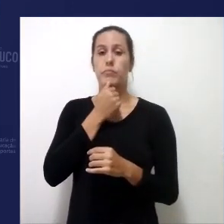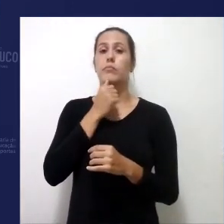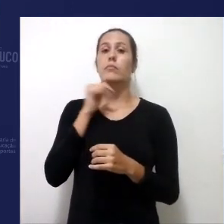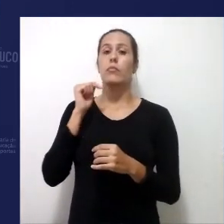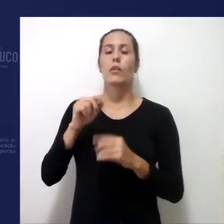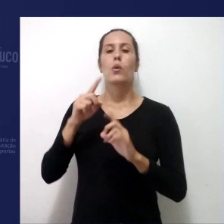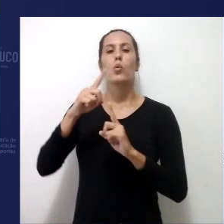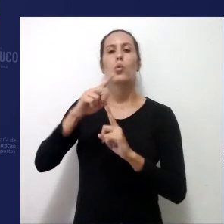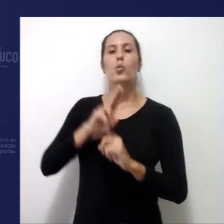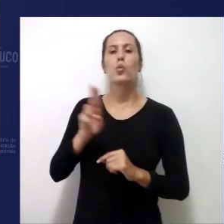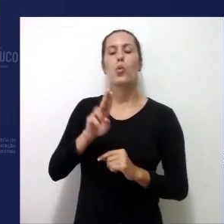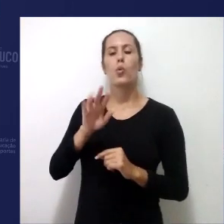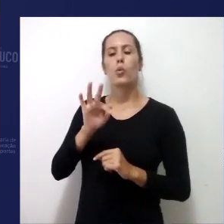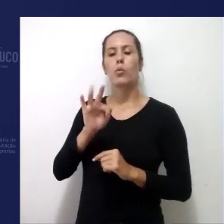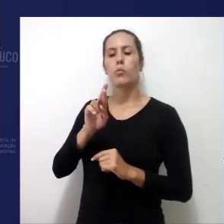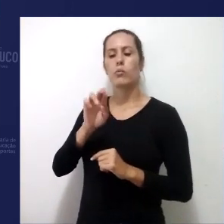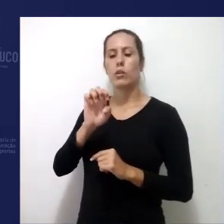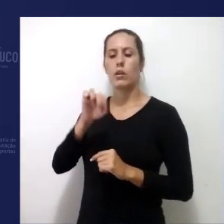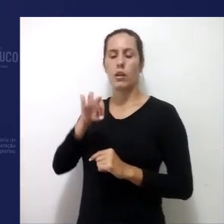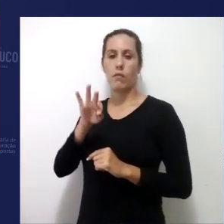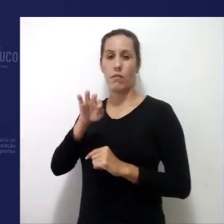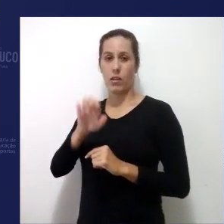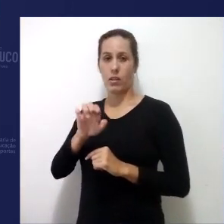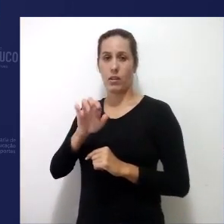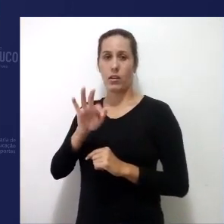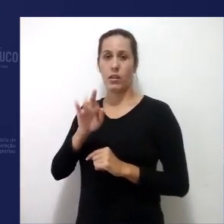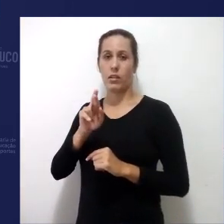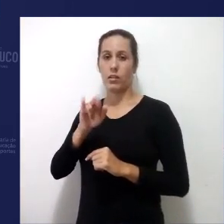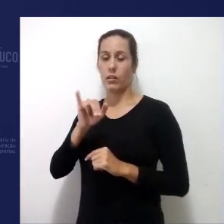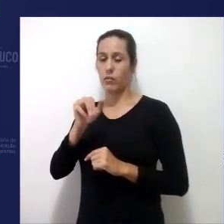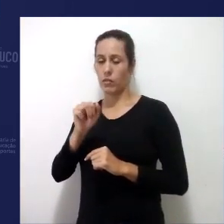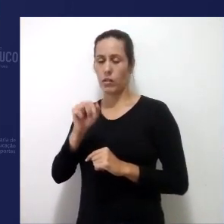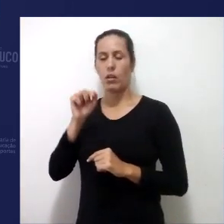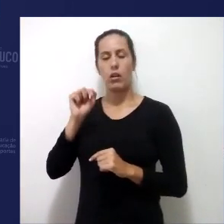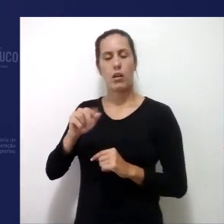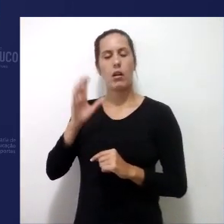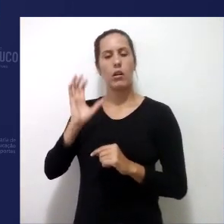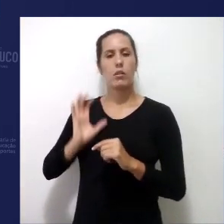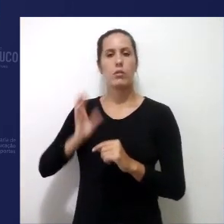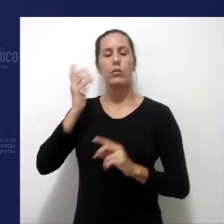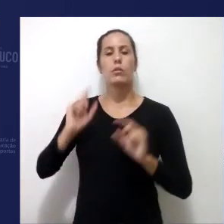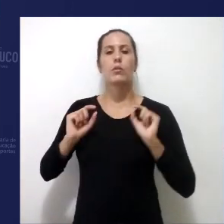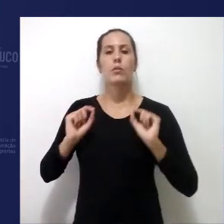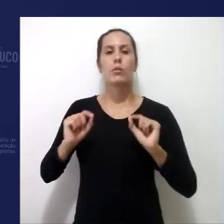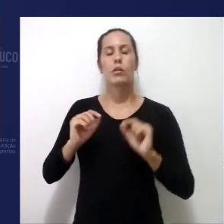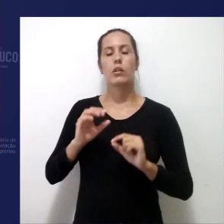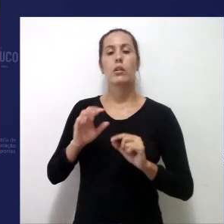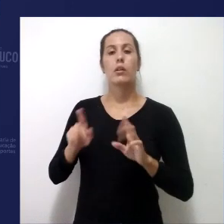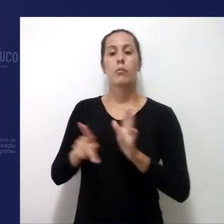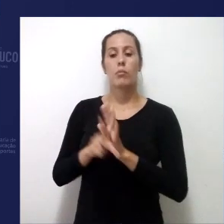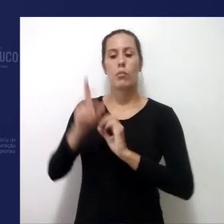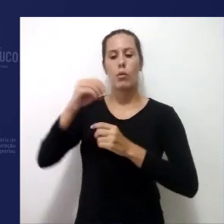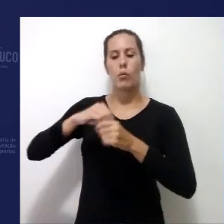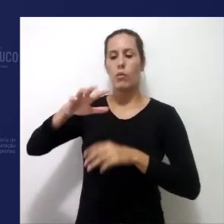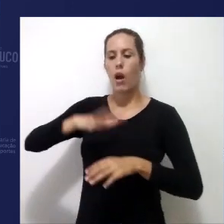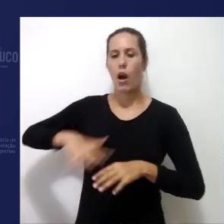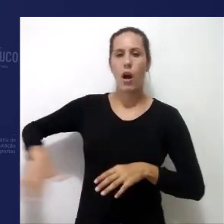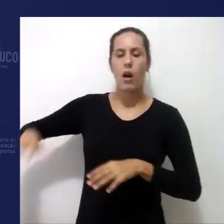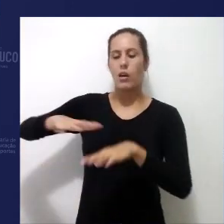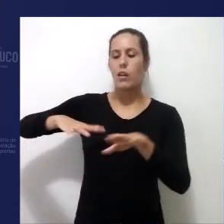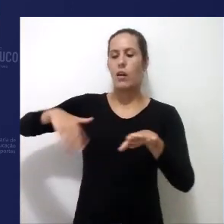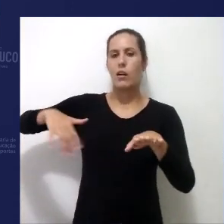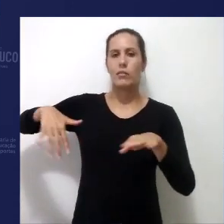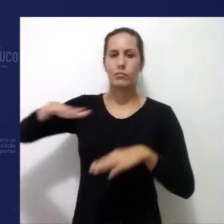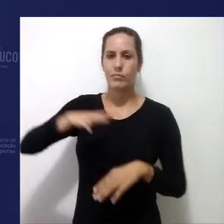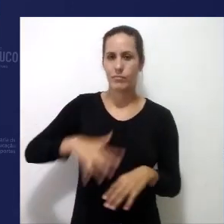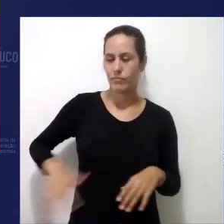fala de uma frente fria. Geralmente essa frente fria ela é influenciada pelas correntes marítimas, como também a